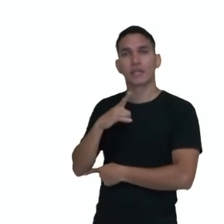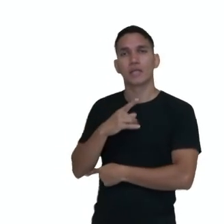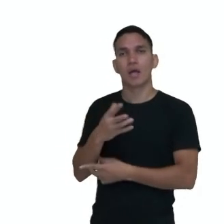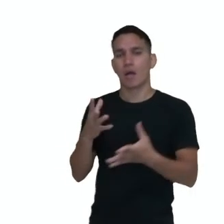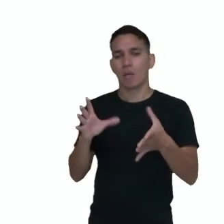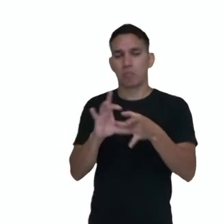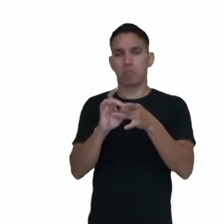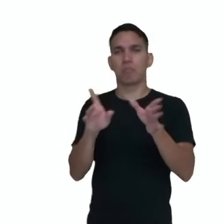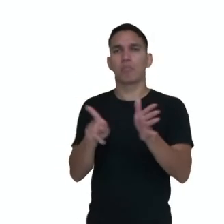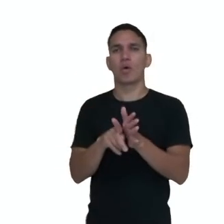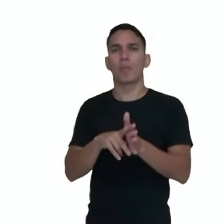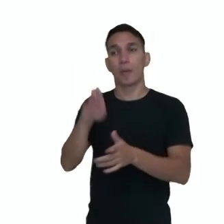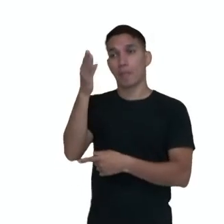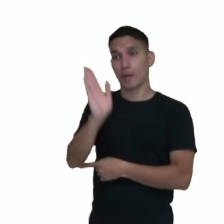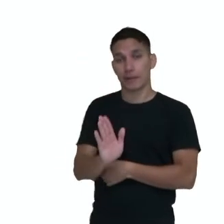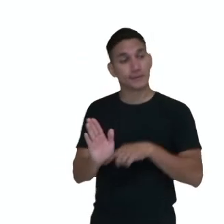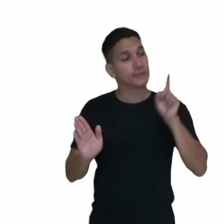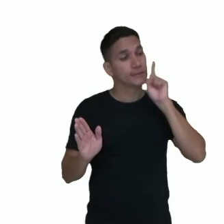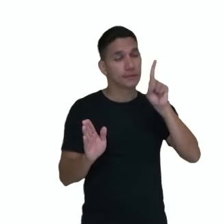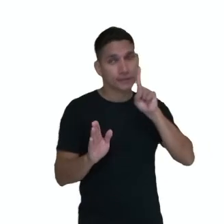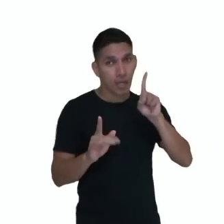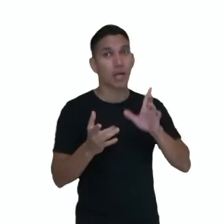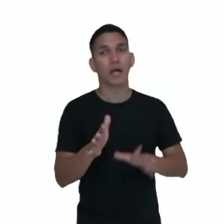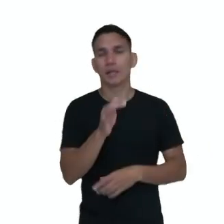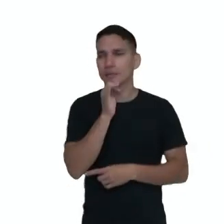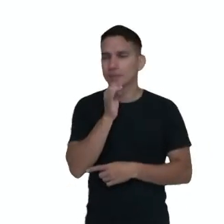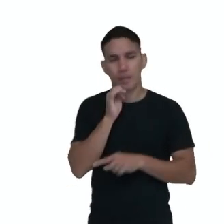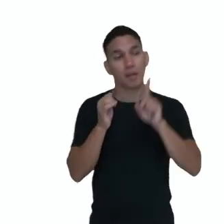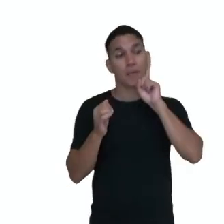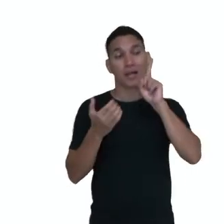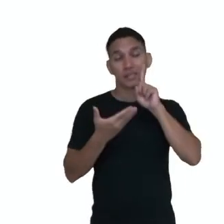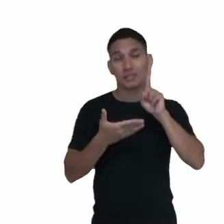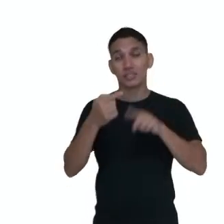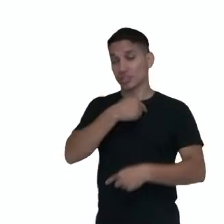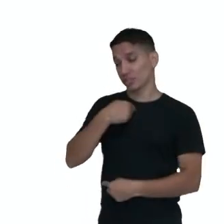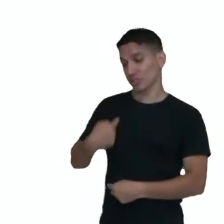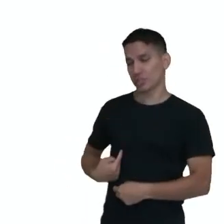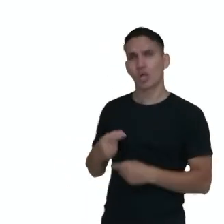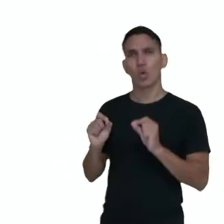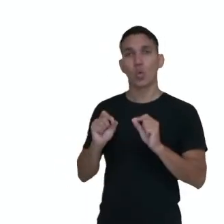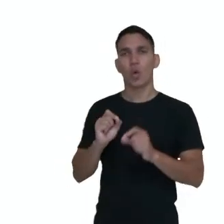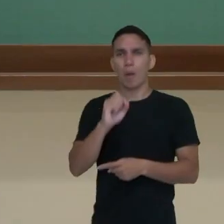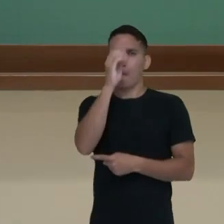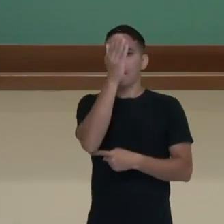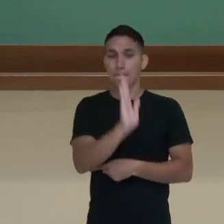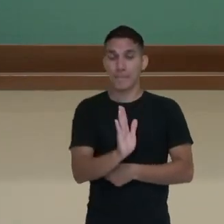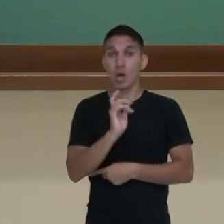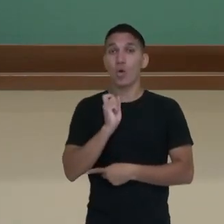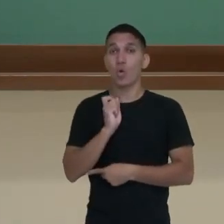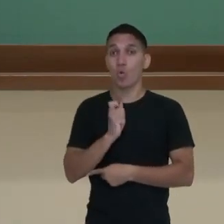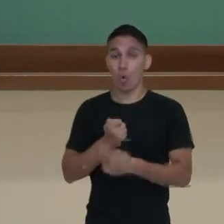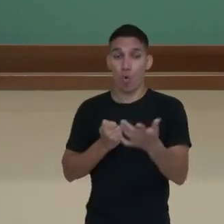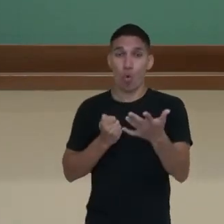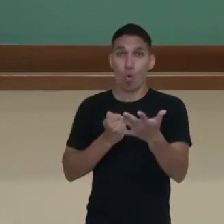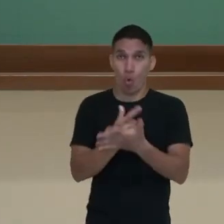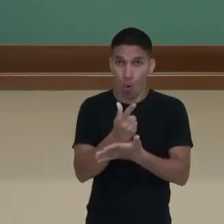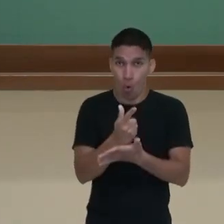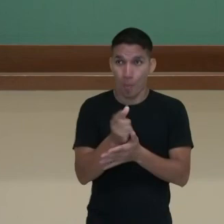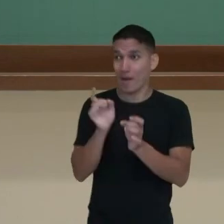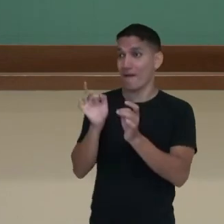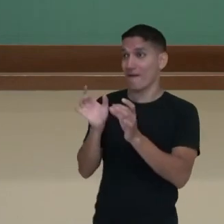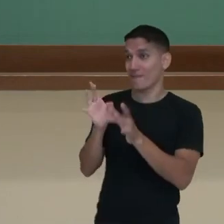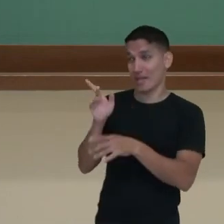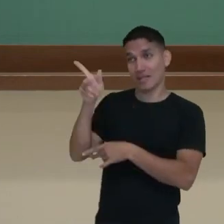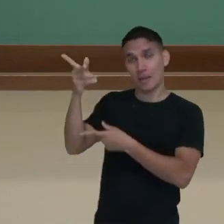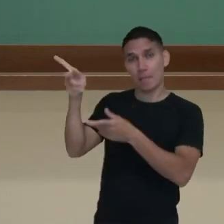Brasil e, por exemplo, os Estados Unidos e a China. Olha só que interessante, o Brasil compra e vende mercadorias para a China, que